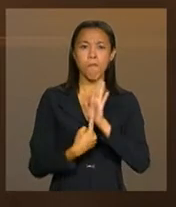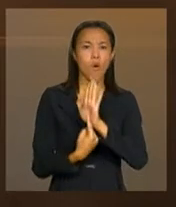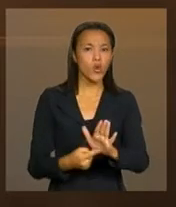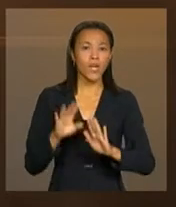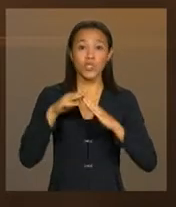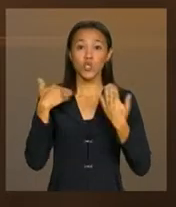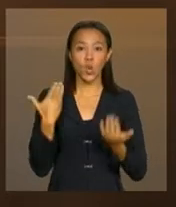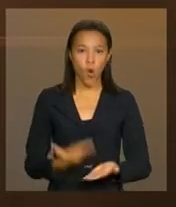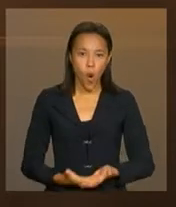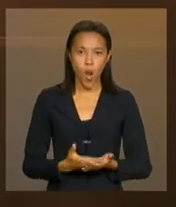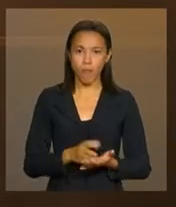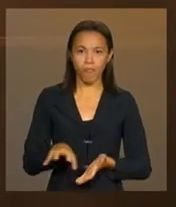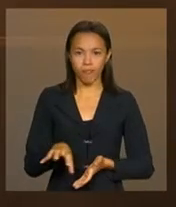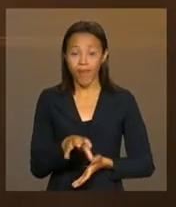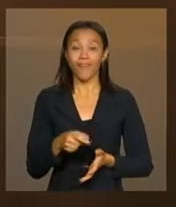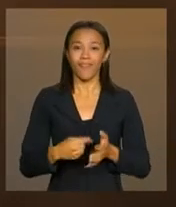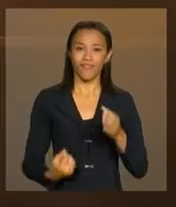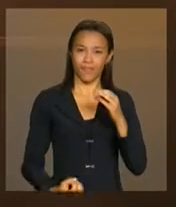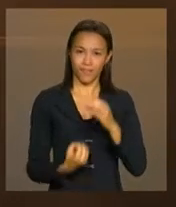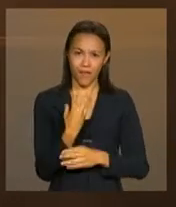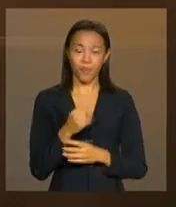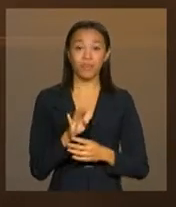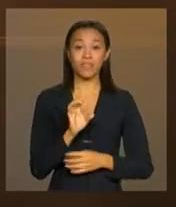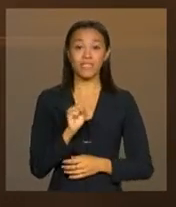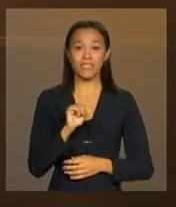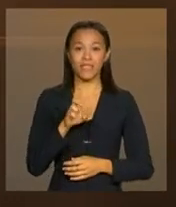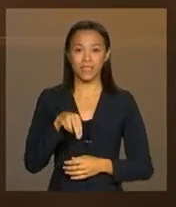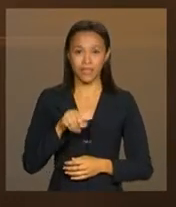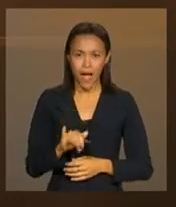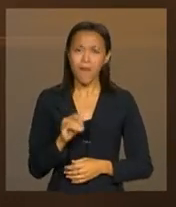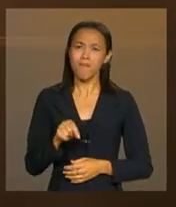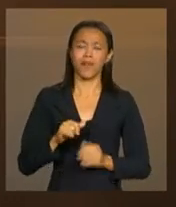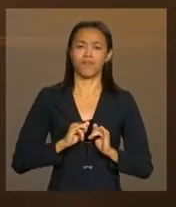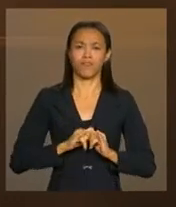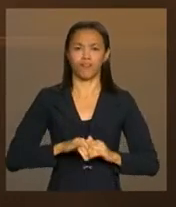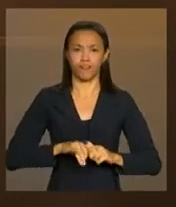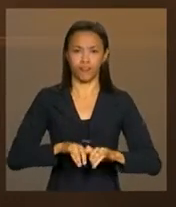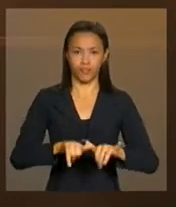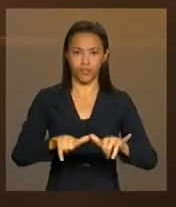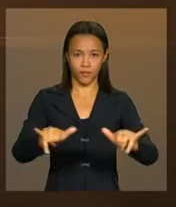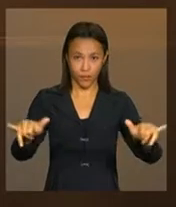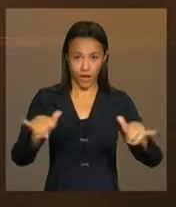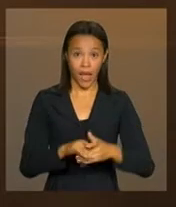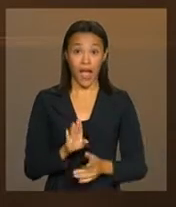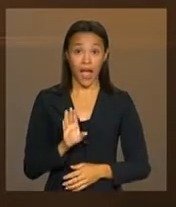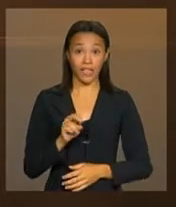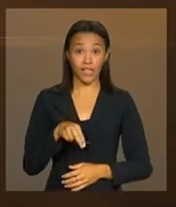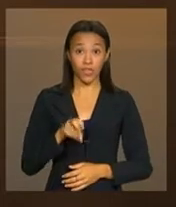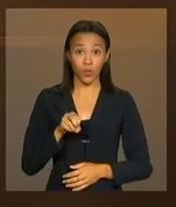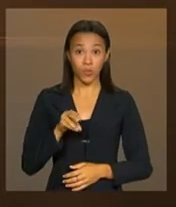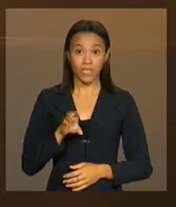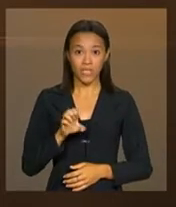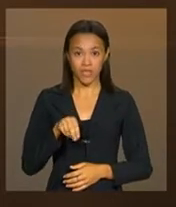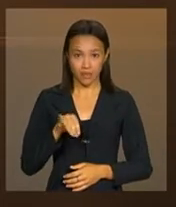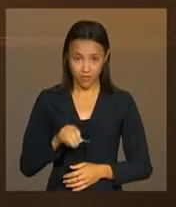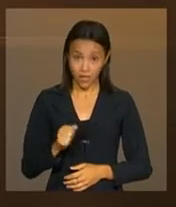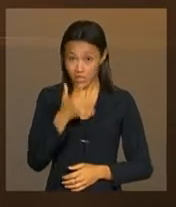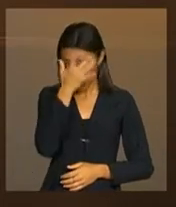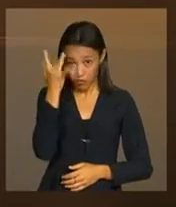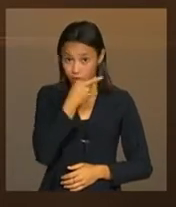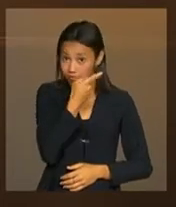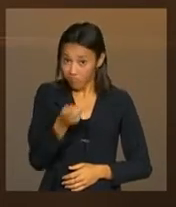escola móvel, criada pelo SESI e o SENAI, para popularizar a nanociência. E os visitantes podem